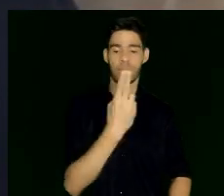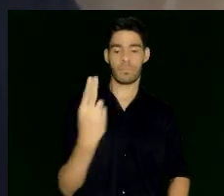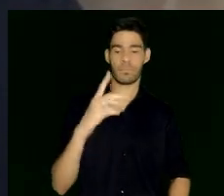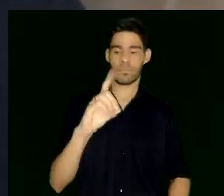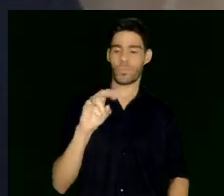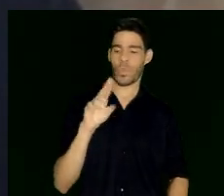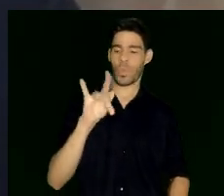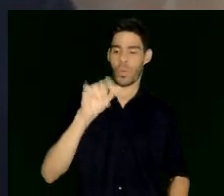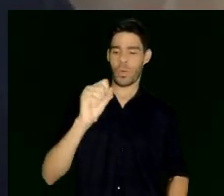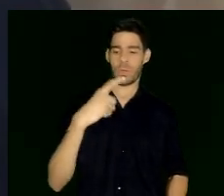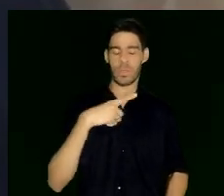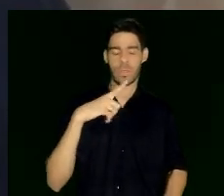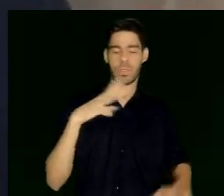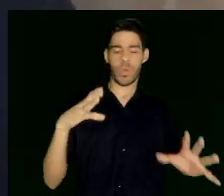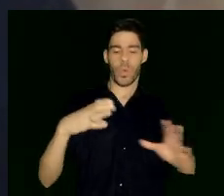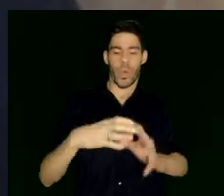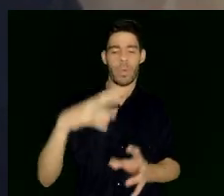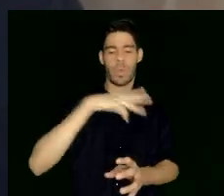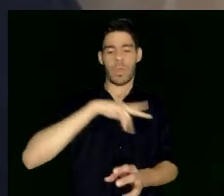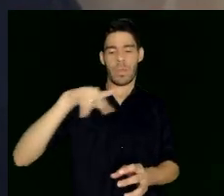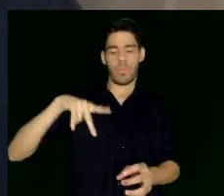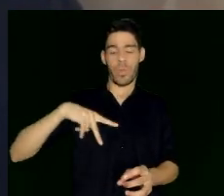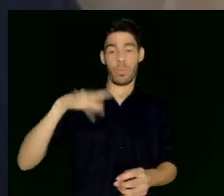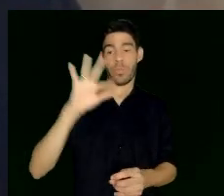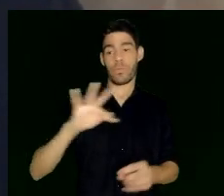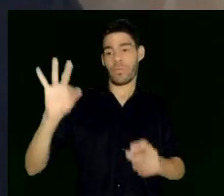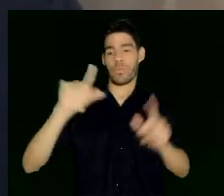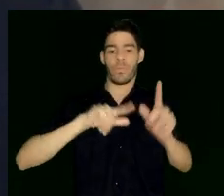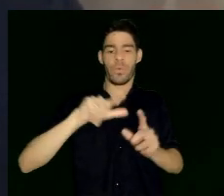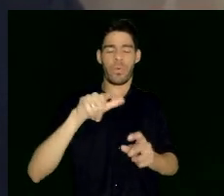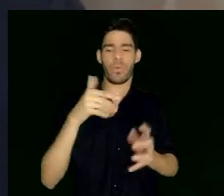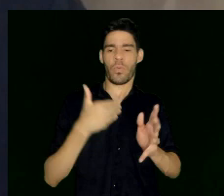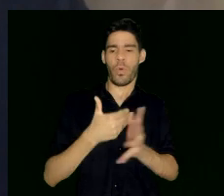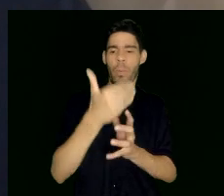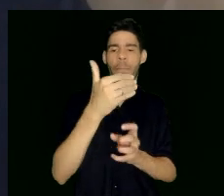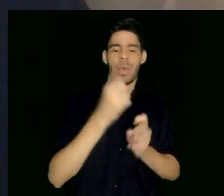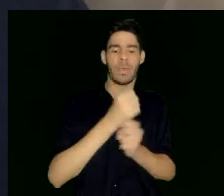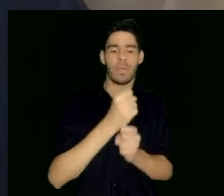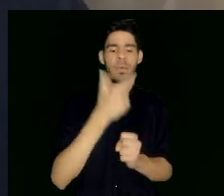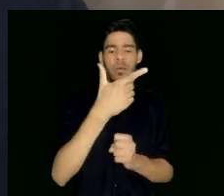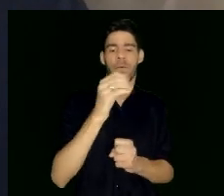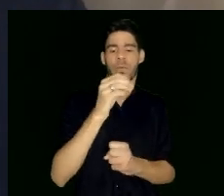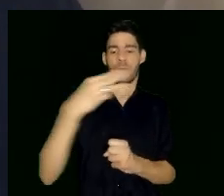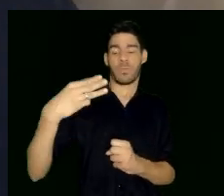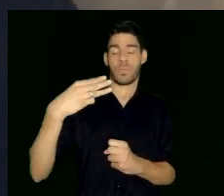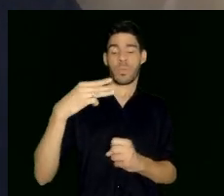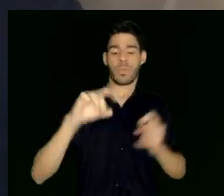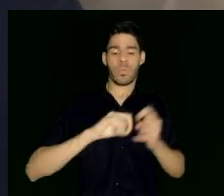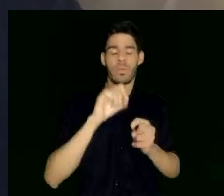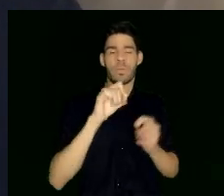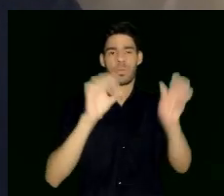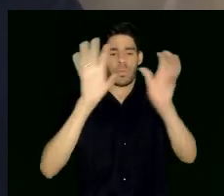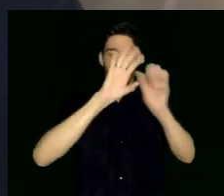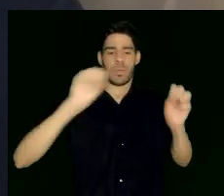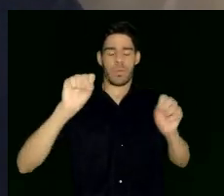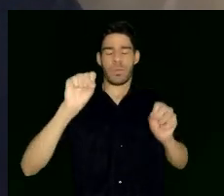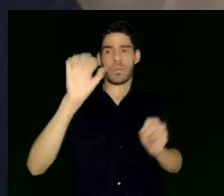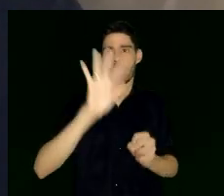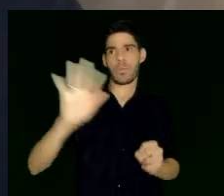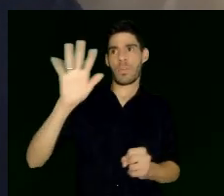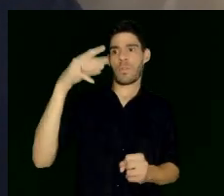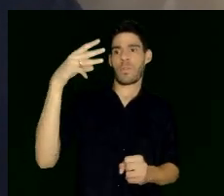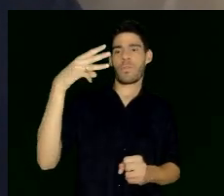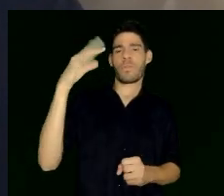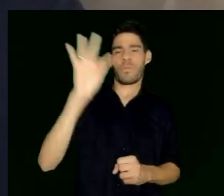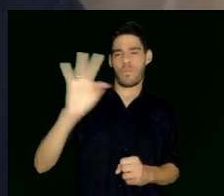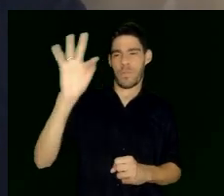Olá, meu nome é Douglas Fischer, sou membro do Ministério Público Federal e atuo desde o ano de 2003 perante o Tribunal Regional